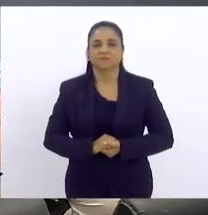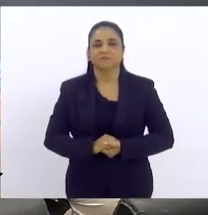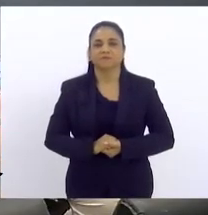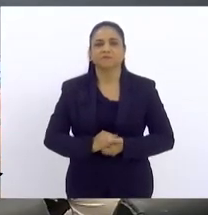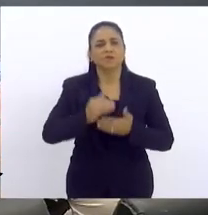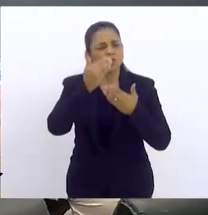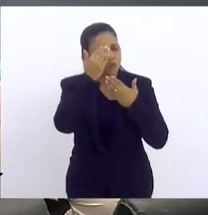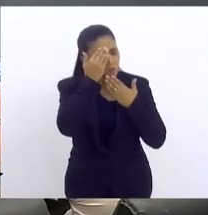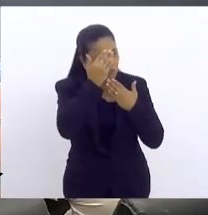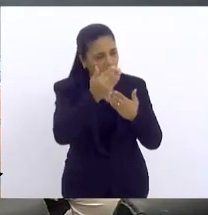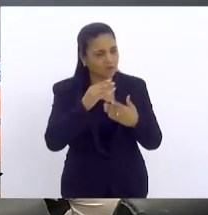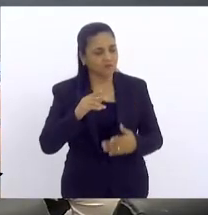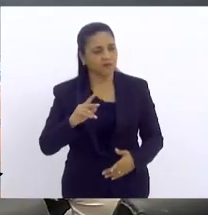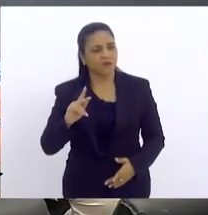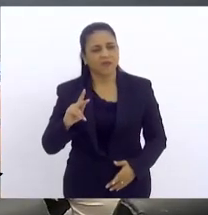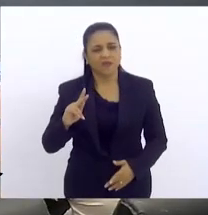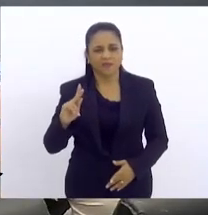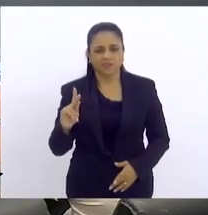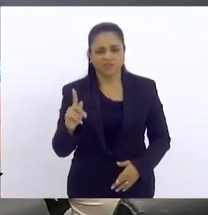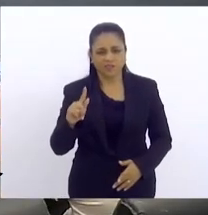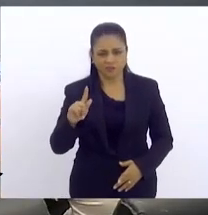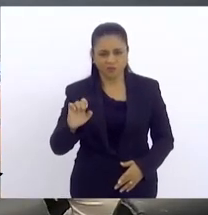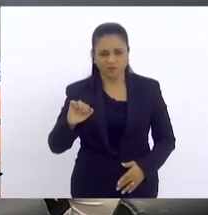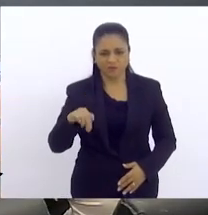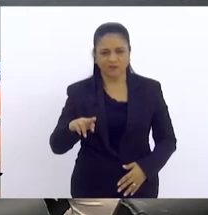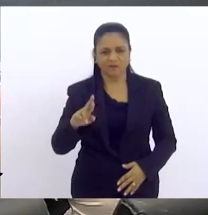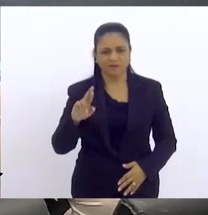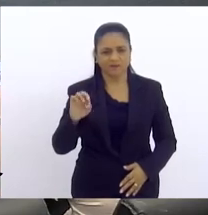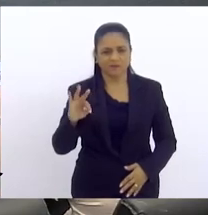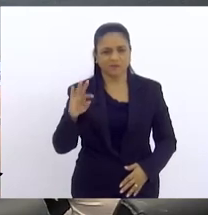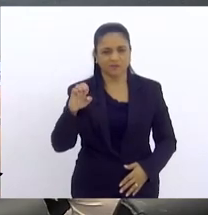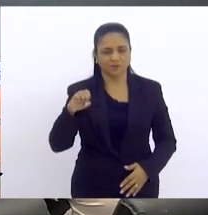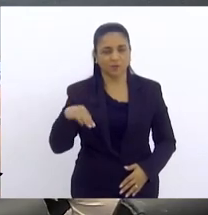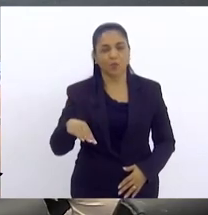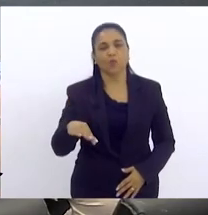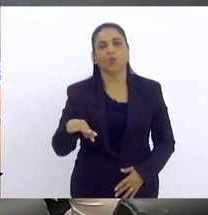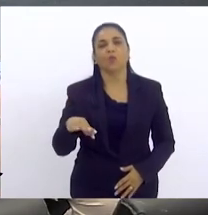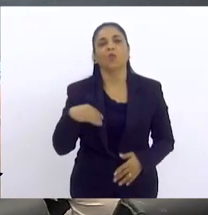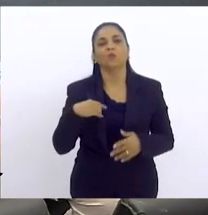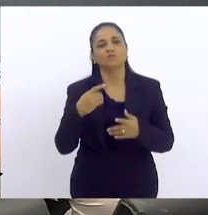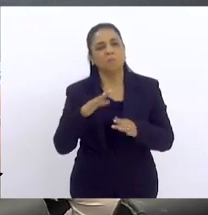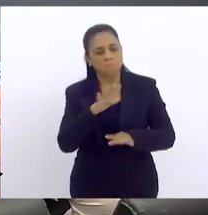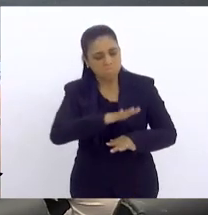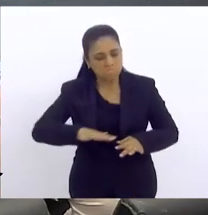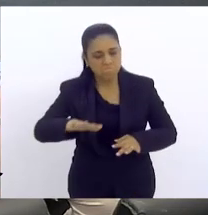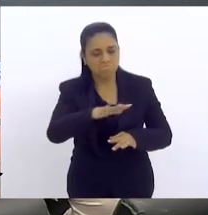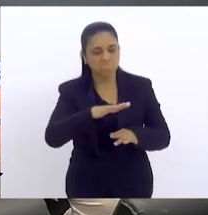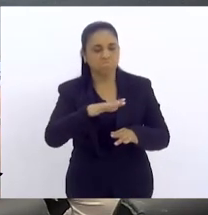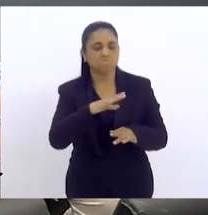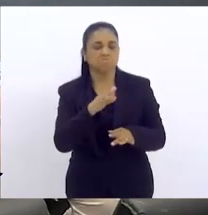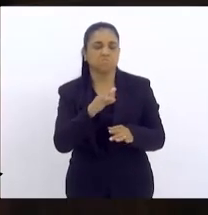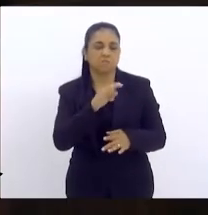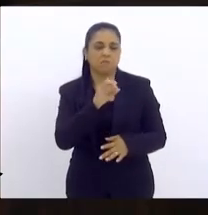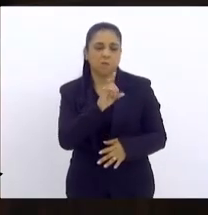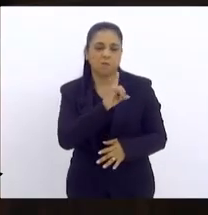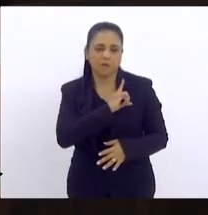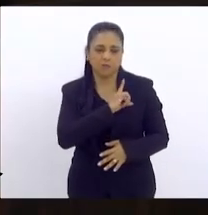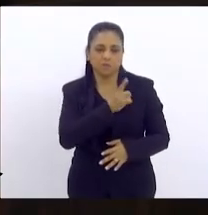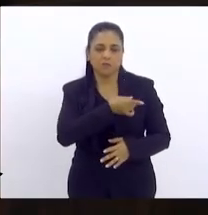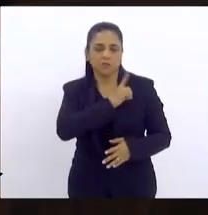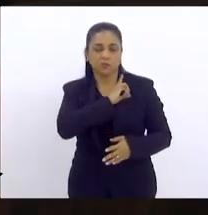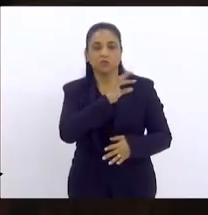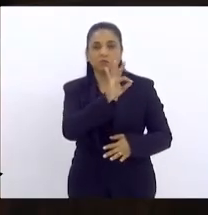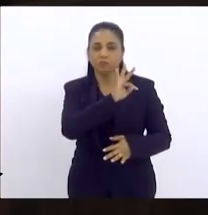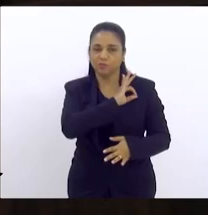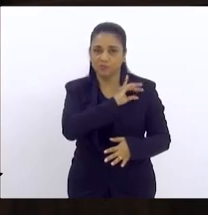Doutor Lages que é o diretor geral né o diretor do Departamento de Polícia da Baixada Fluminense delegado